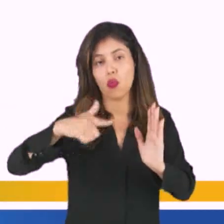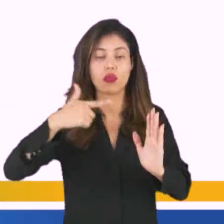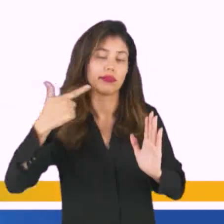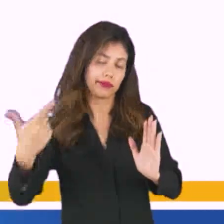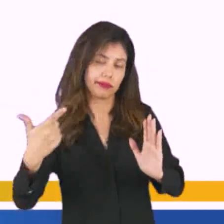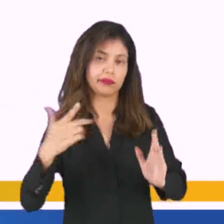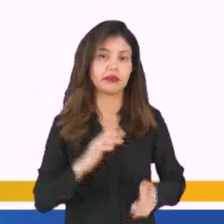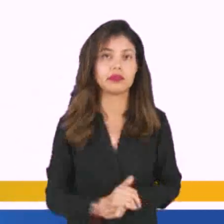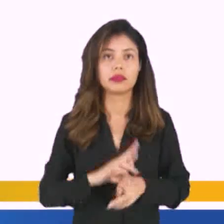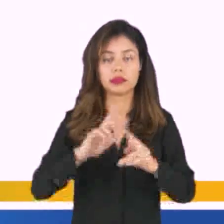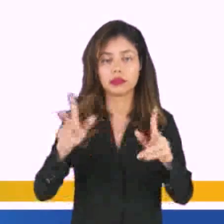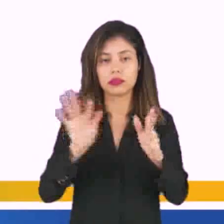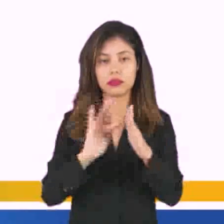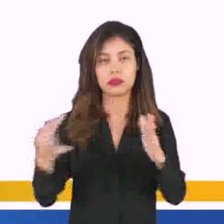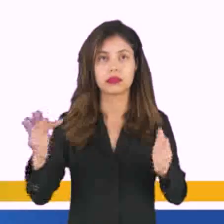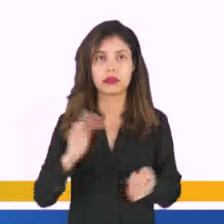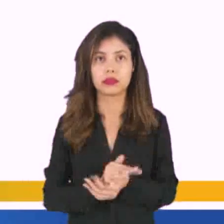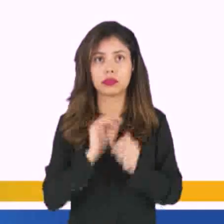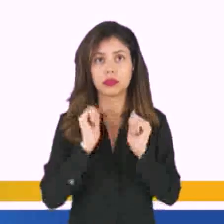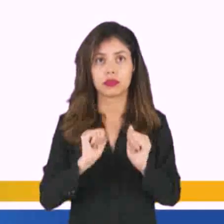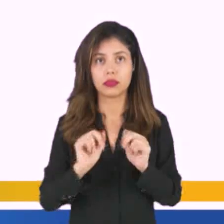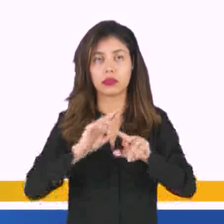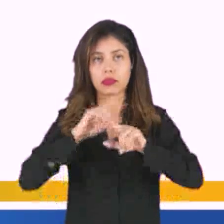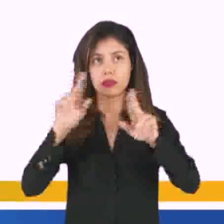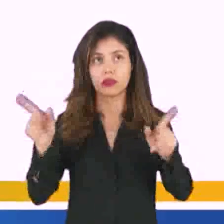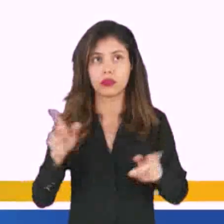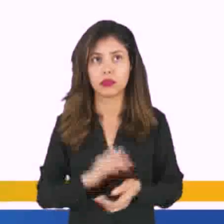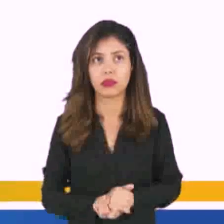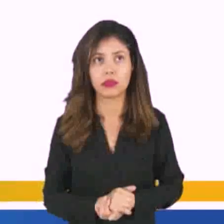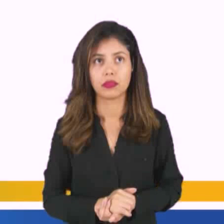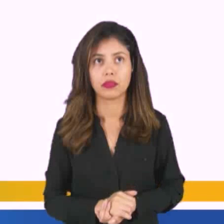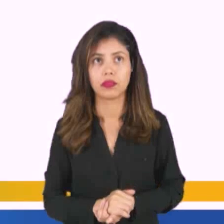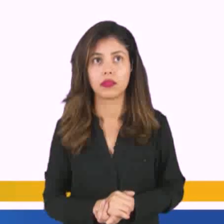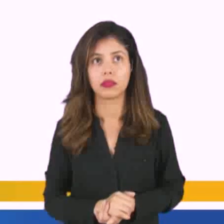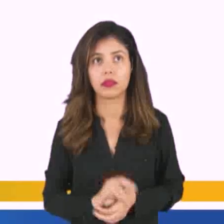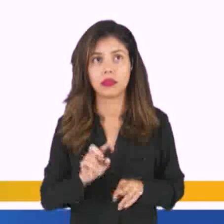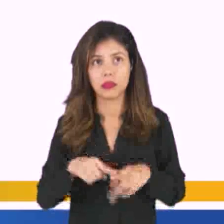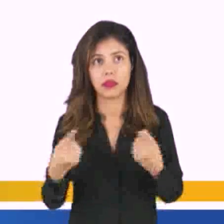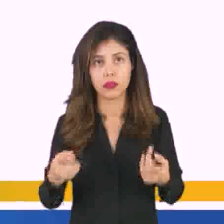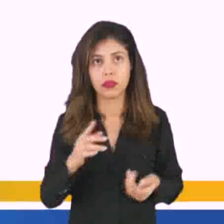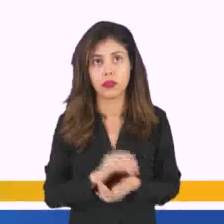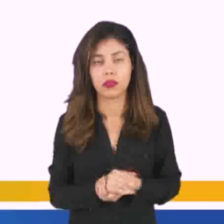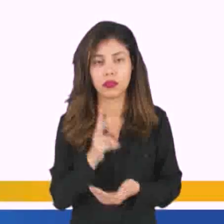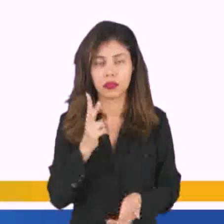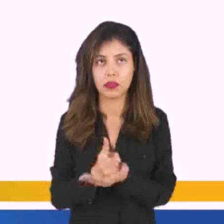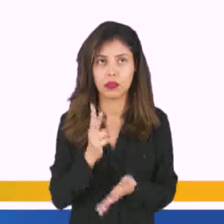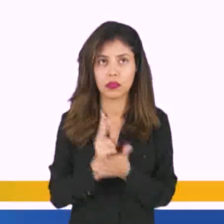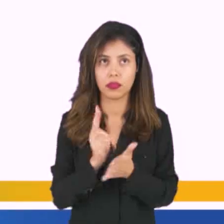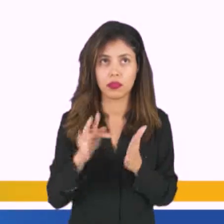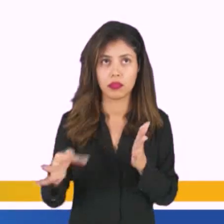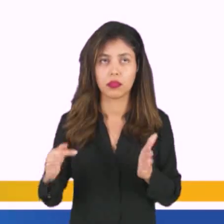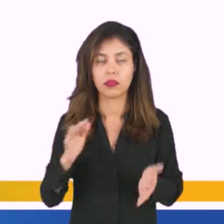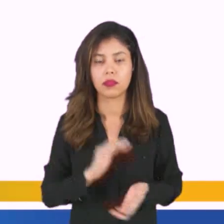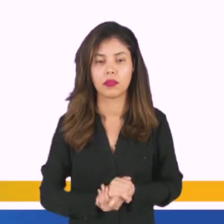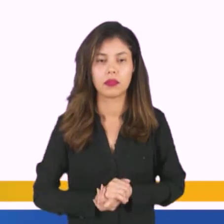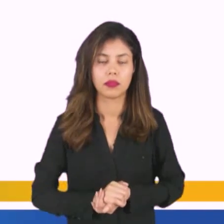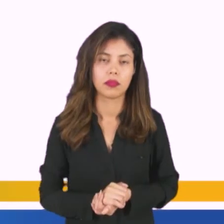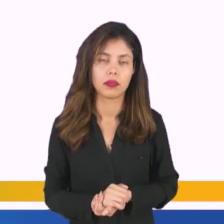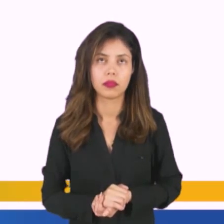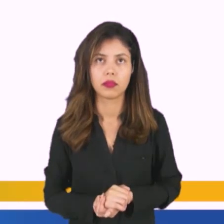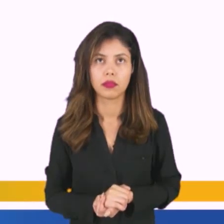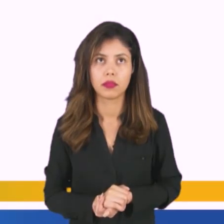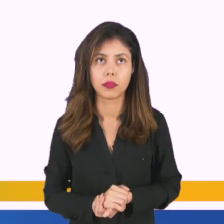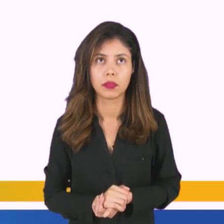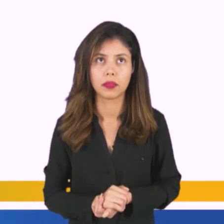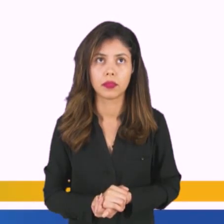pode se readequar de várias maneiras, mas porém tem a mesma fórmula molecular. Nós temos aqui